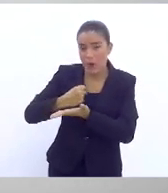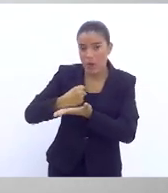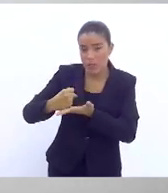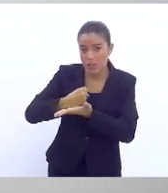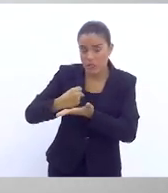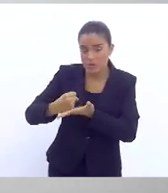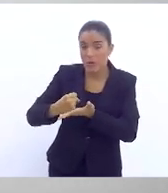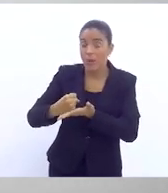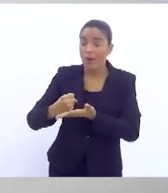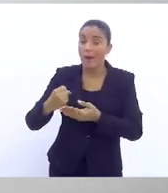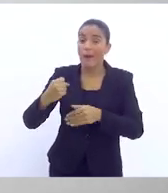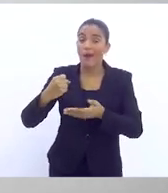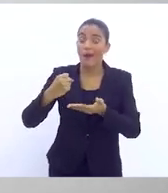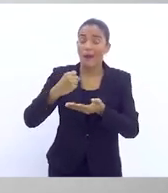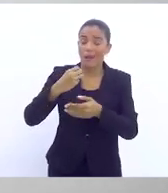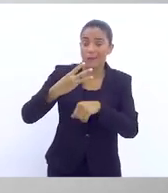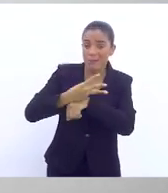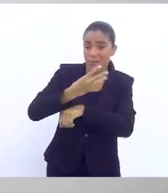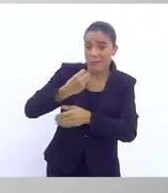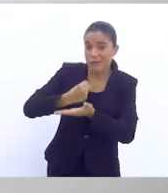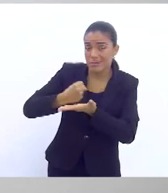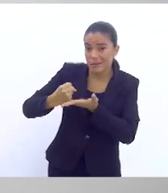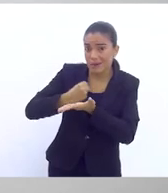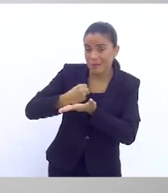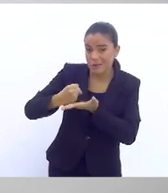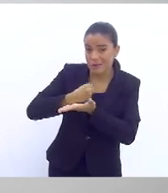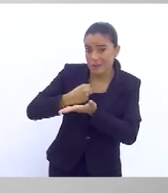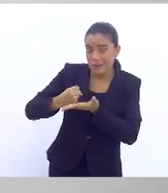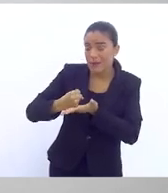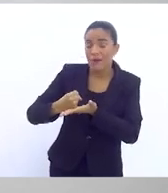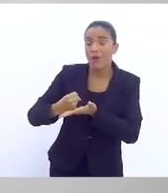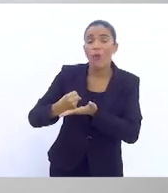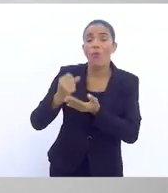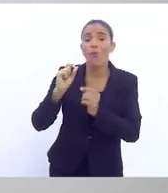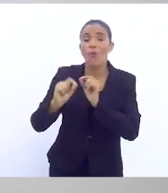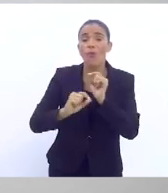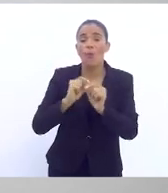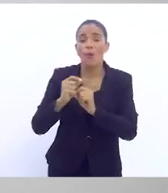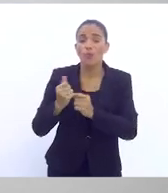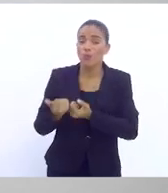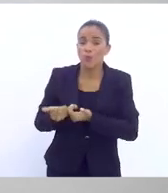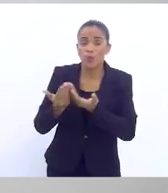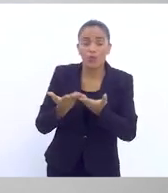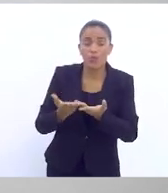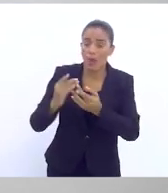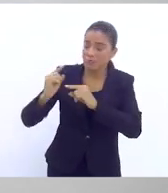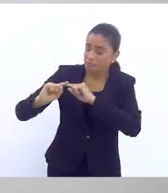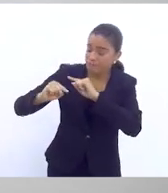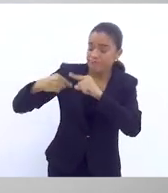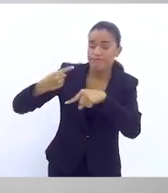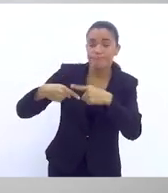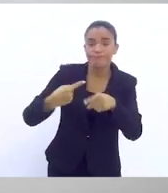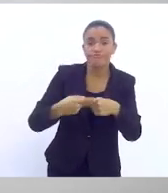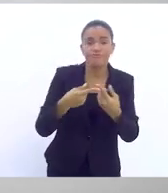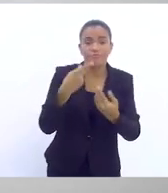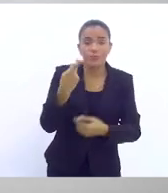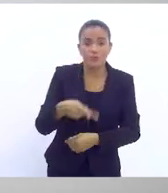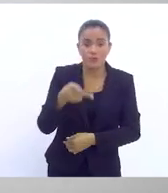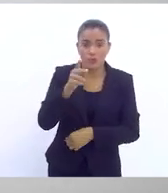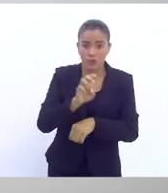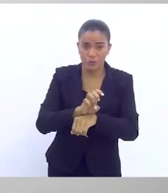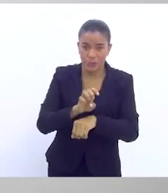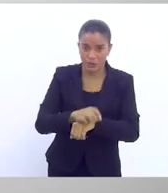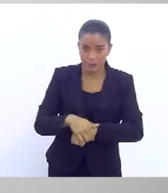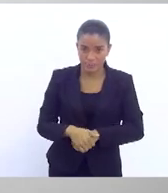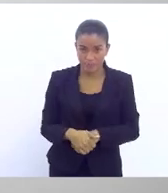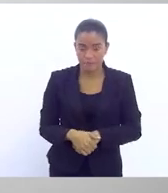e as terceirizações não deixam nenhum legado para o estado e